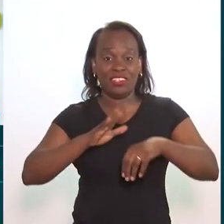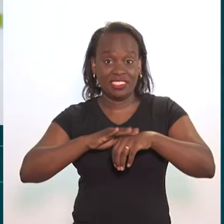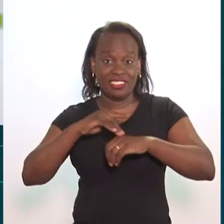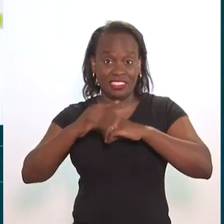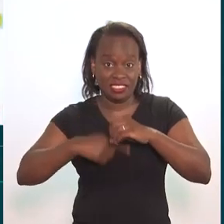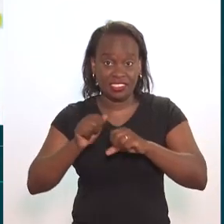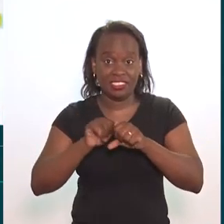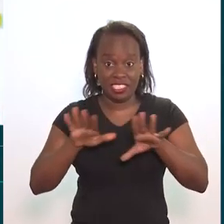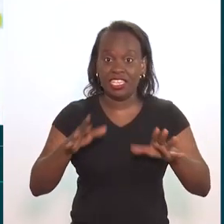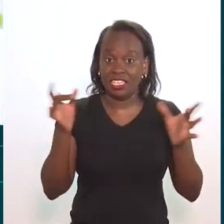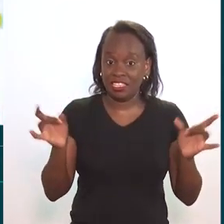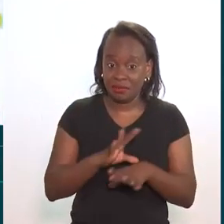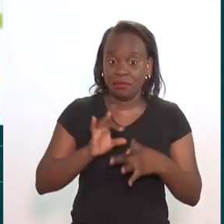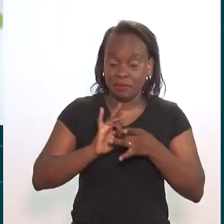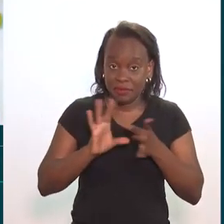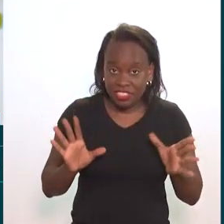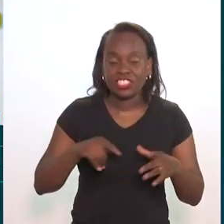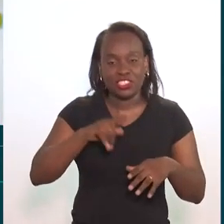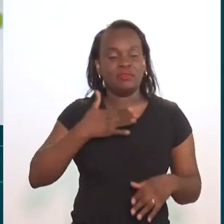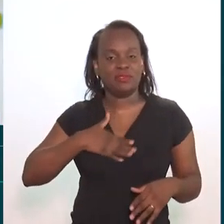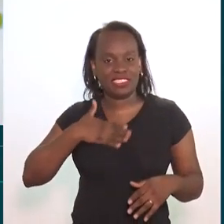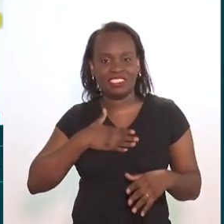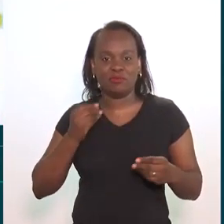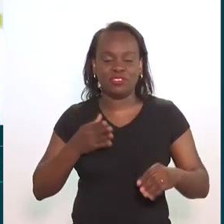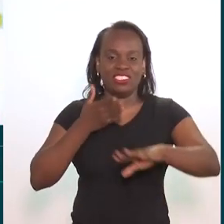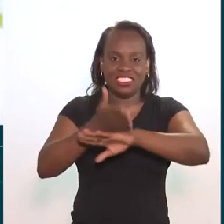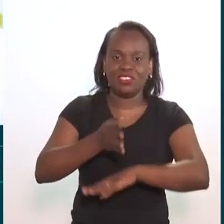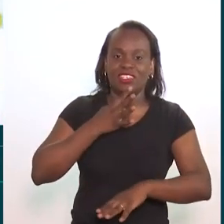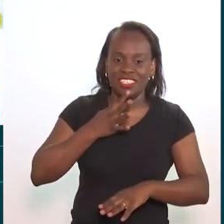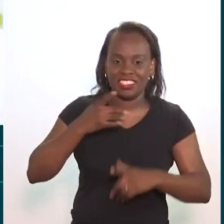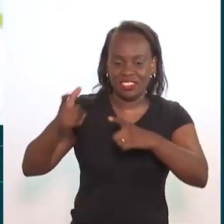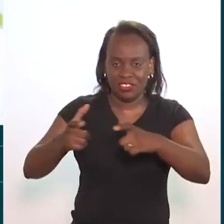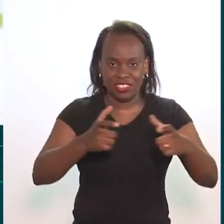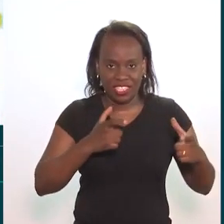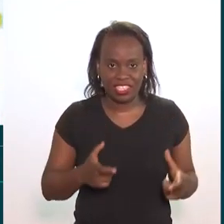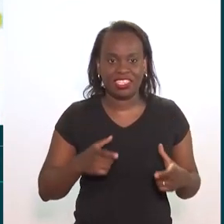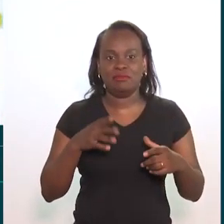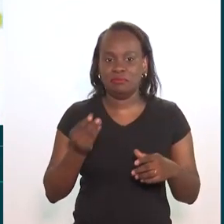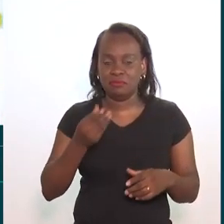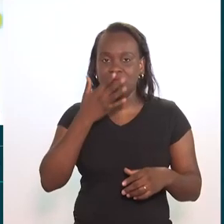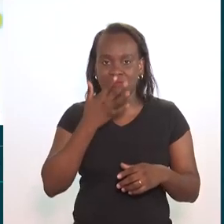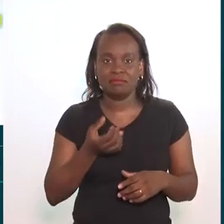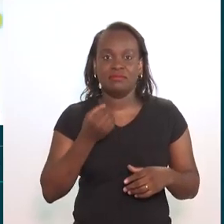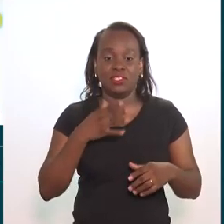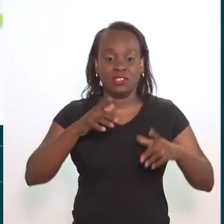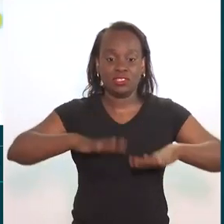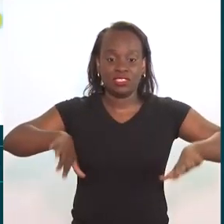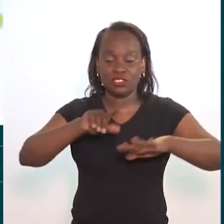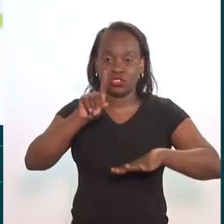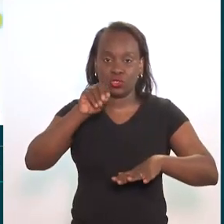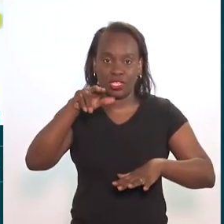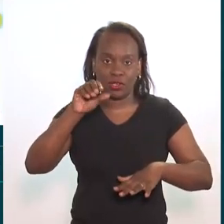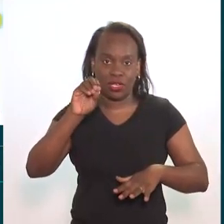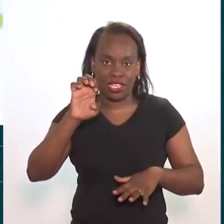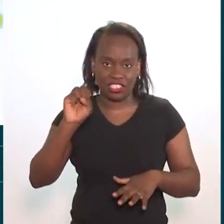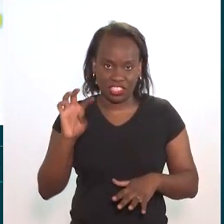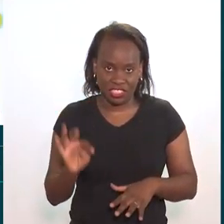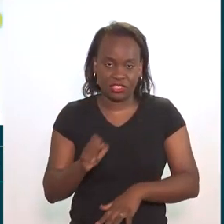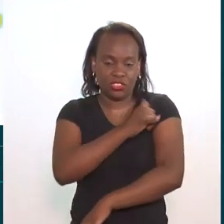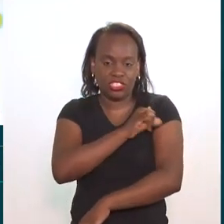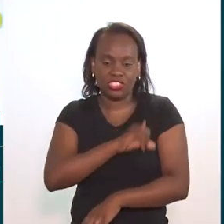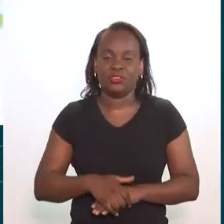Assim que a pandemia nos permitir, vai ser um prazer enorme poder conhecer esses espaços aí incríveis na Zona Oeste do Rio